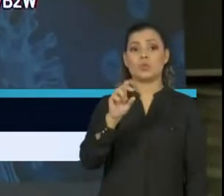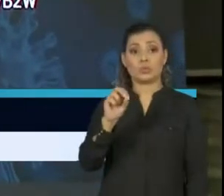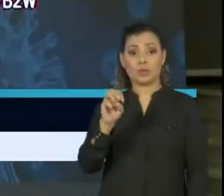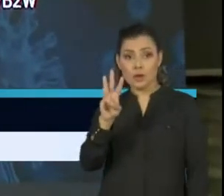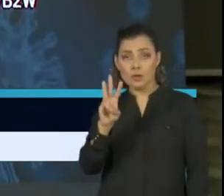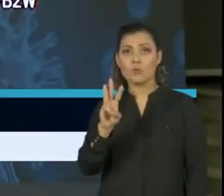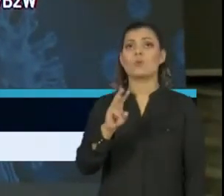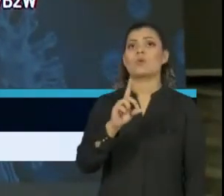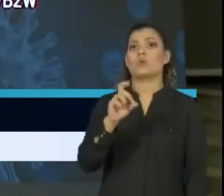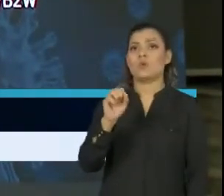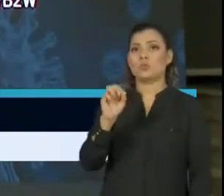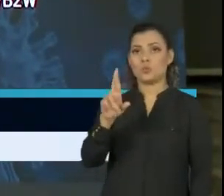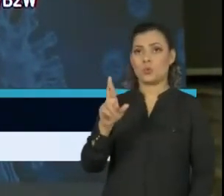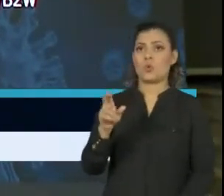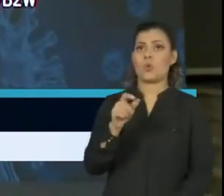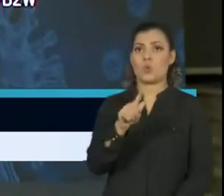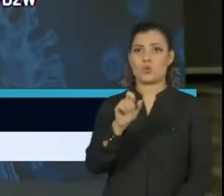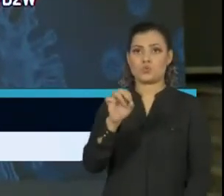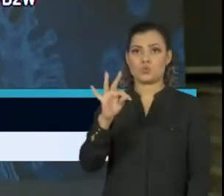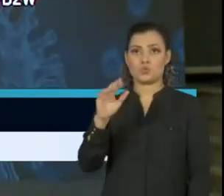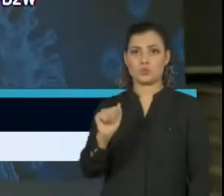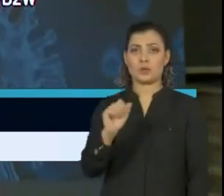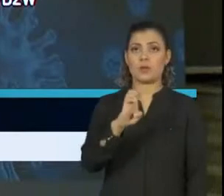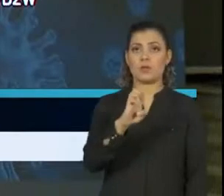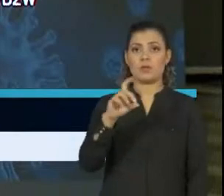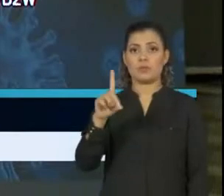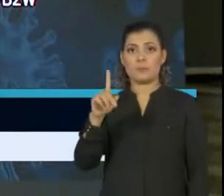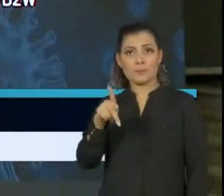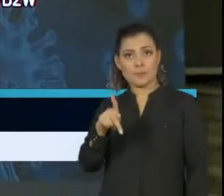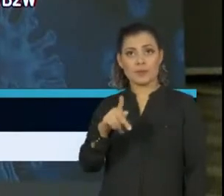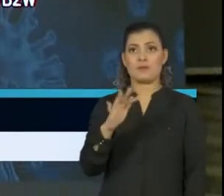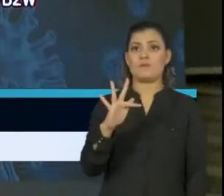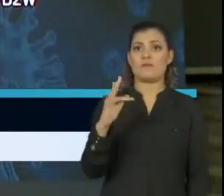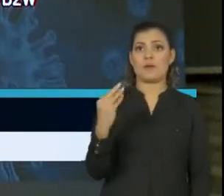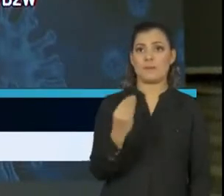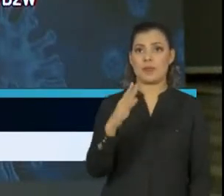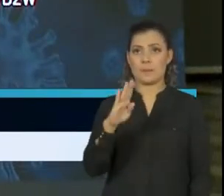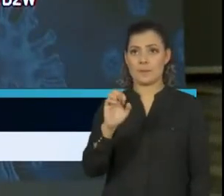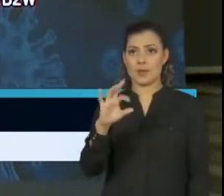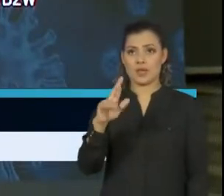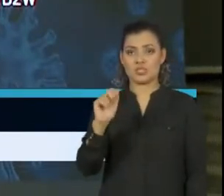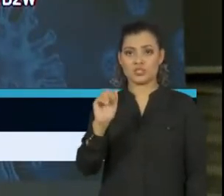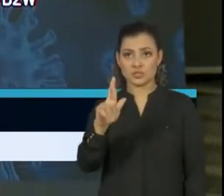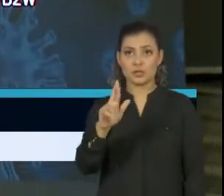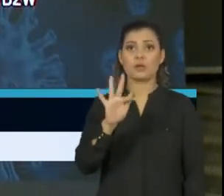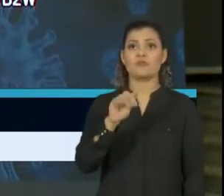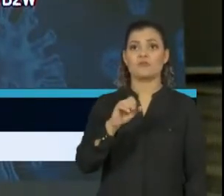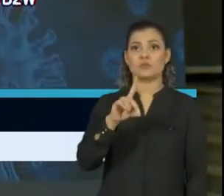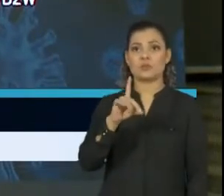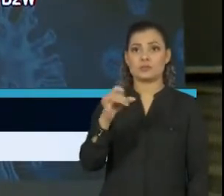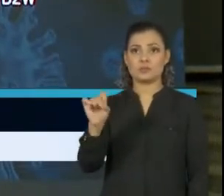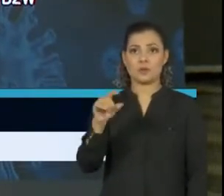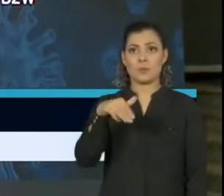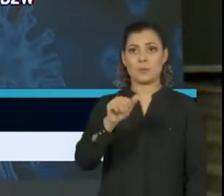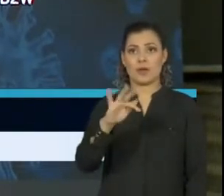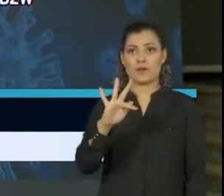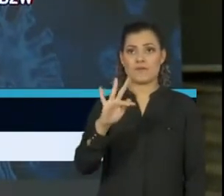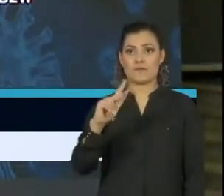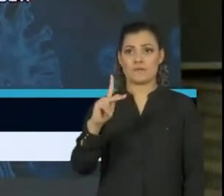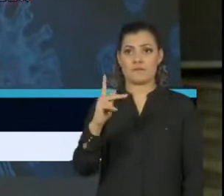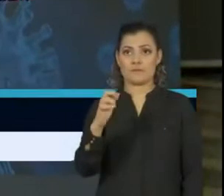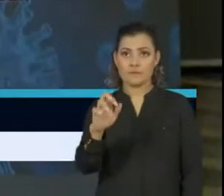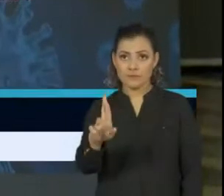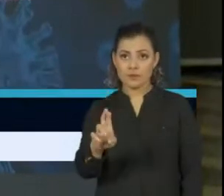Consulta, EDP, Entrevias, Família Bracher, Fundação Mafre, Fundação Toyota